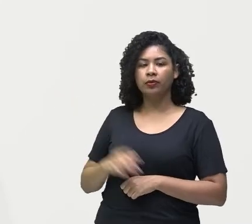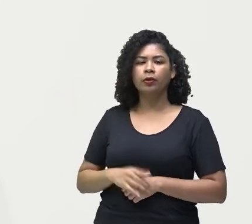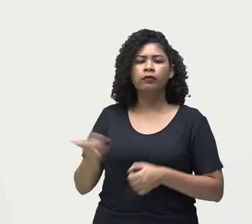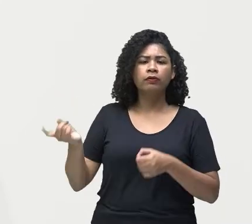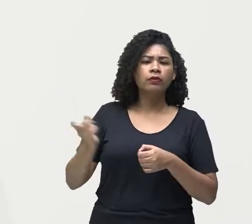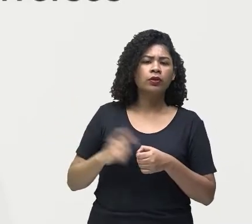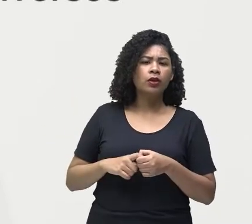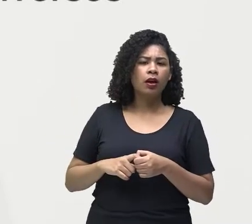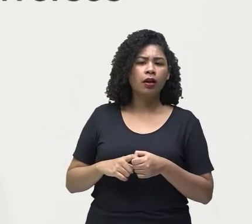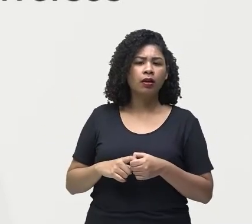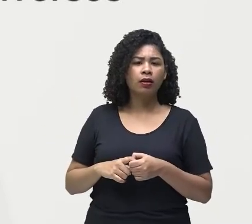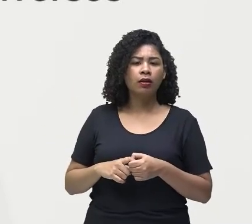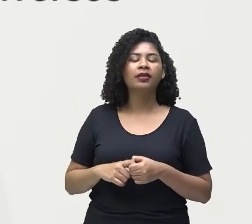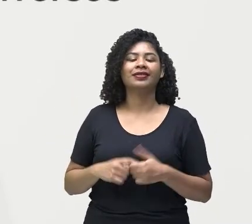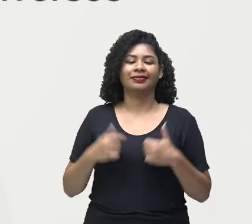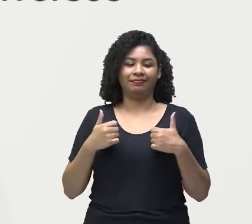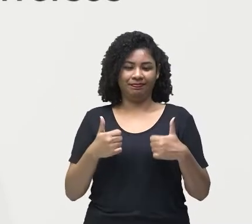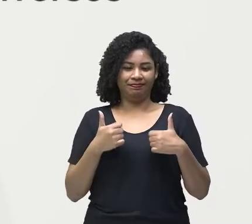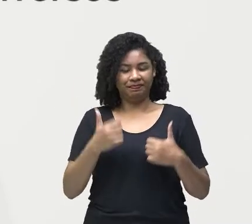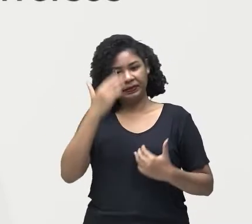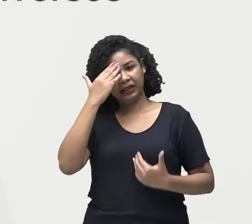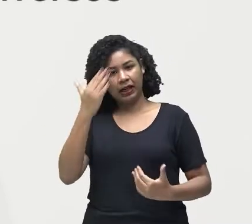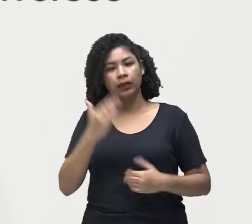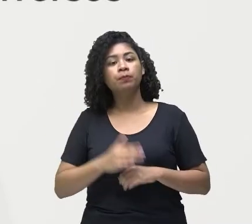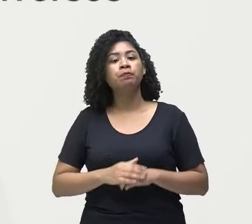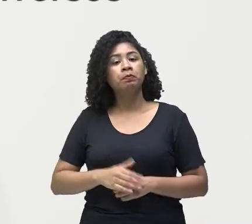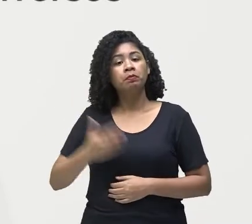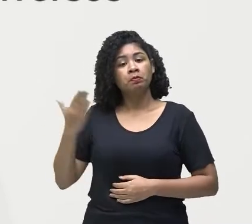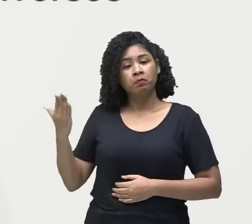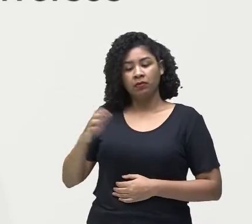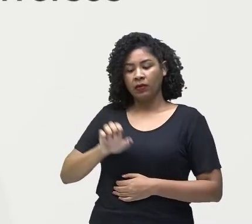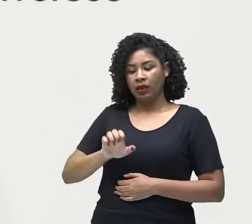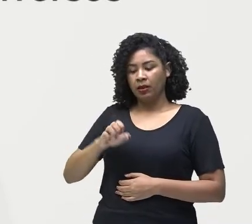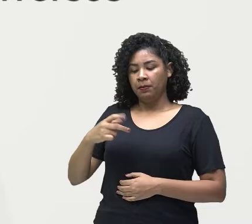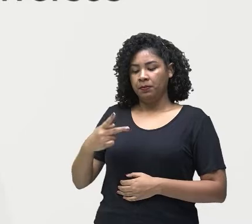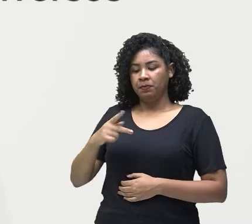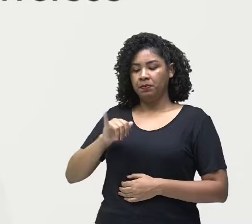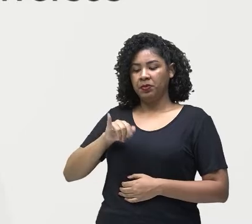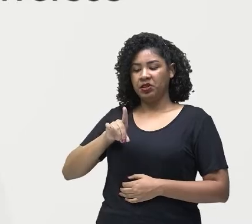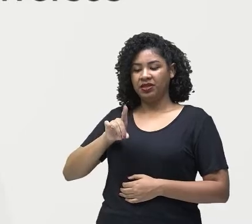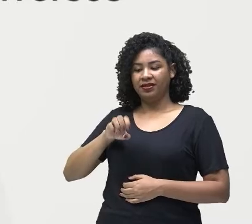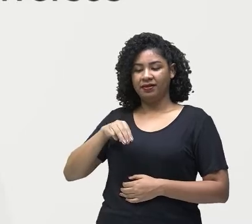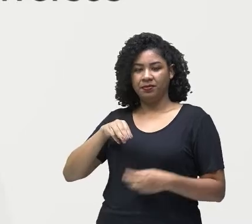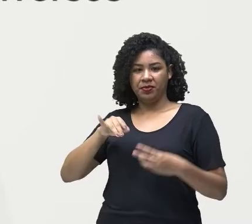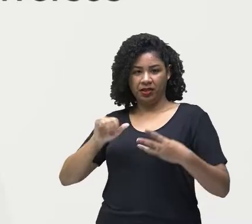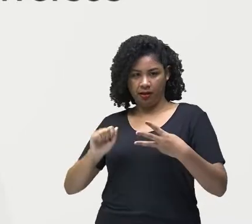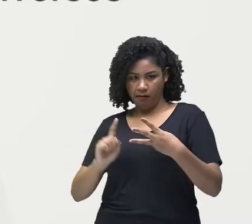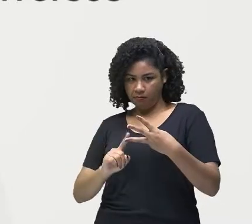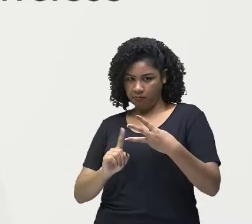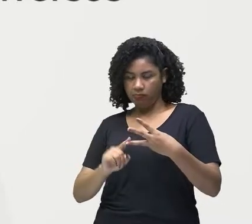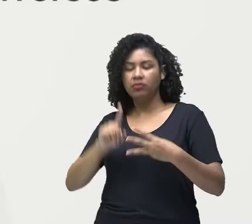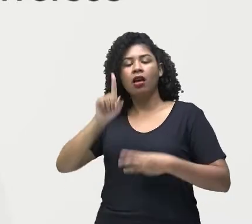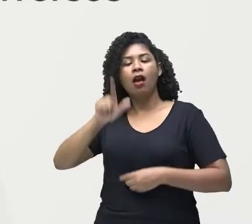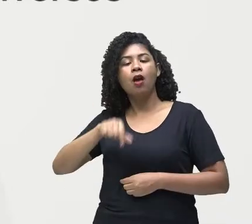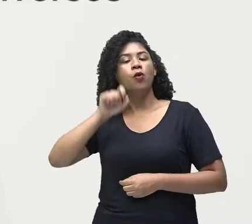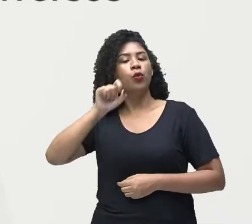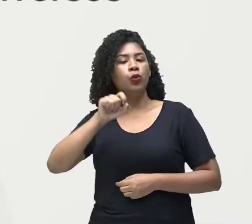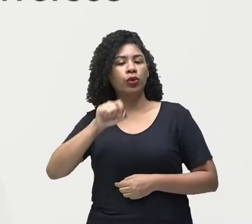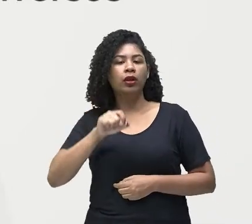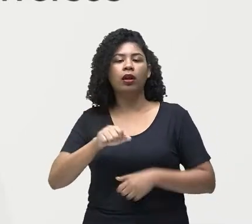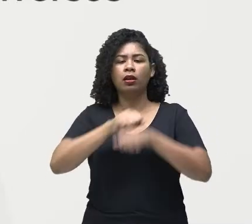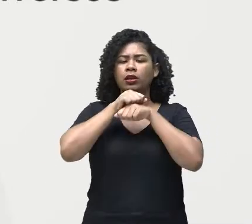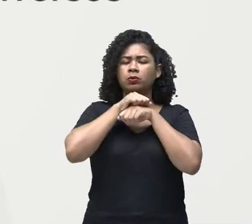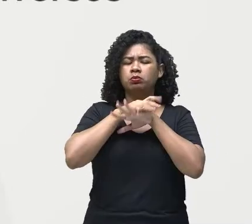vamos à classificação das epidemias. Uma epidemia é quando ocorre um aumento no número de casos de uma doença